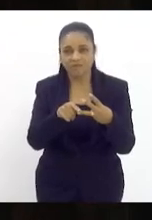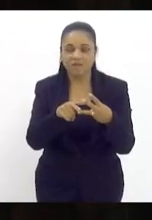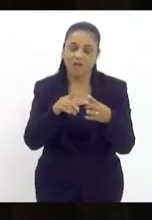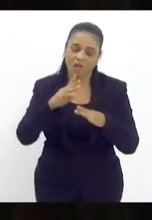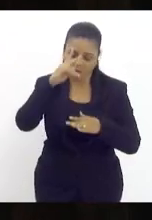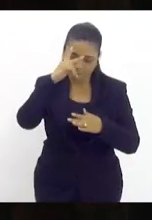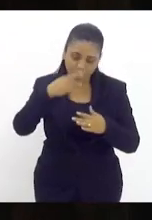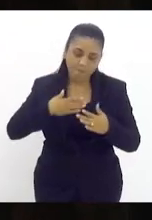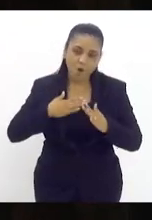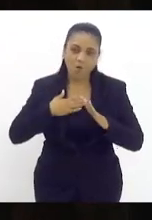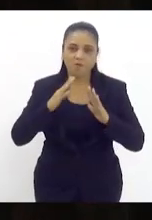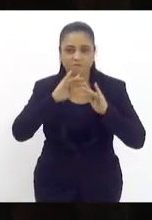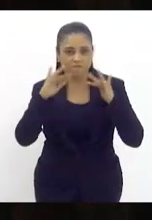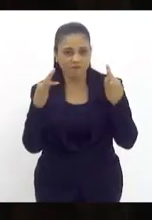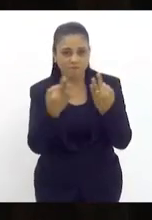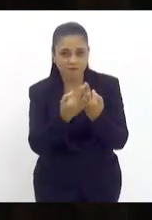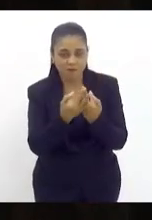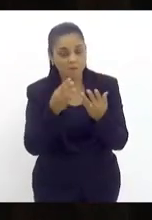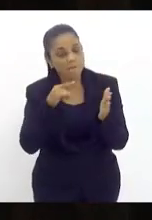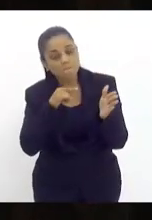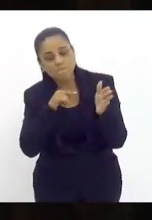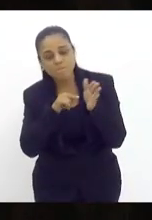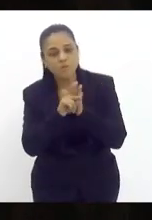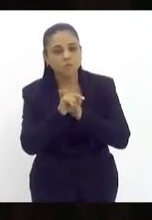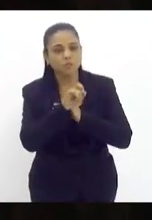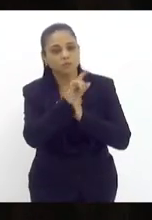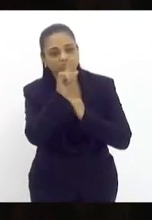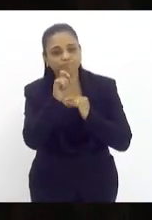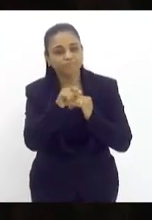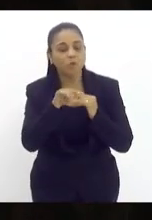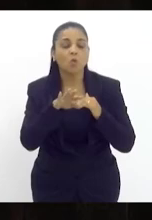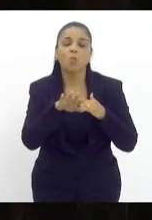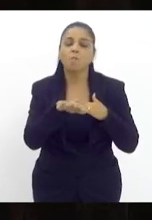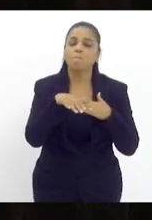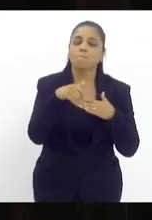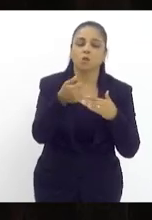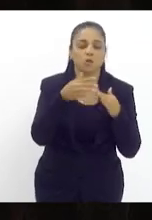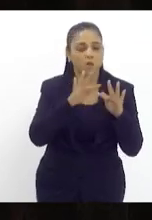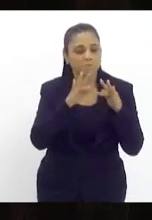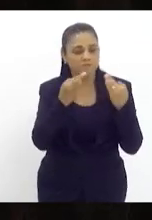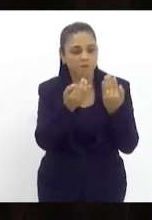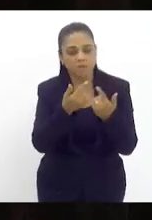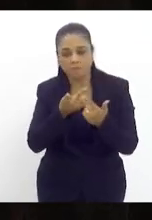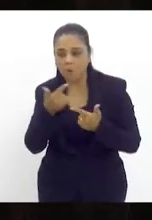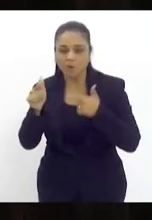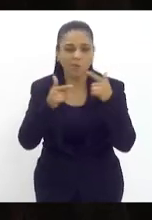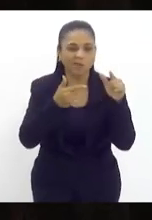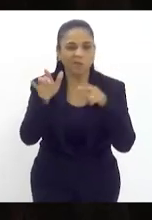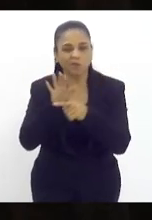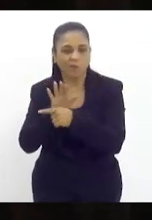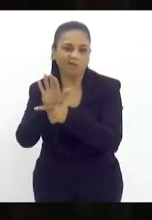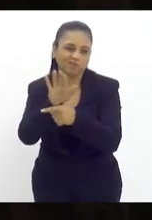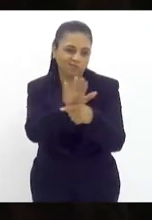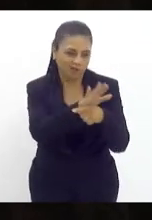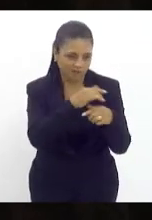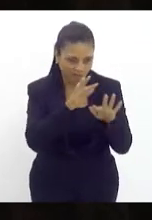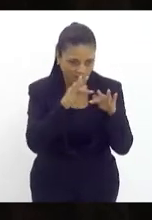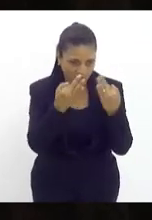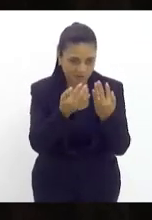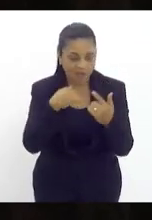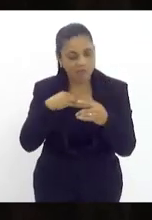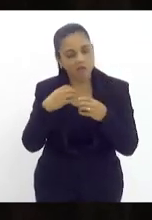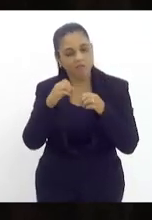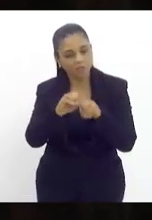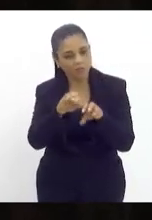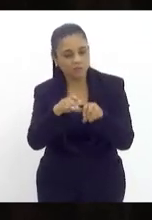família. Fica aí, né, uma pergunta. Como eu posso melhorar minha família para ajudar outras a melhorarem? Né? E a educação dos meus